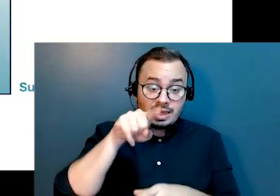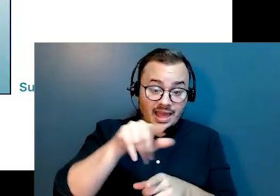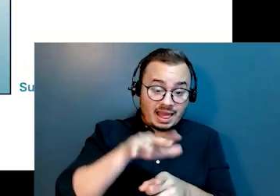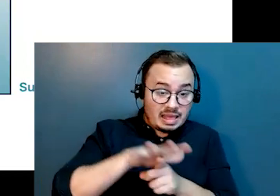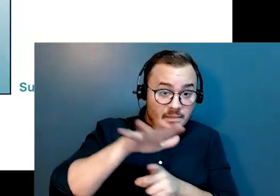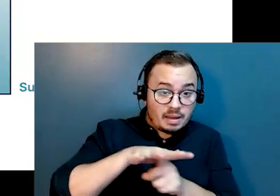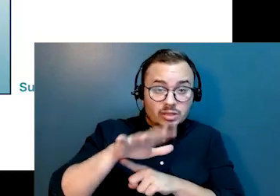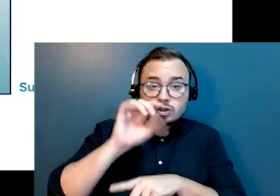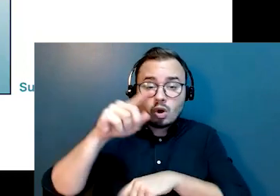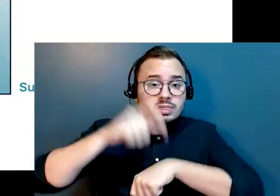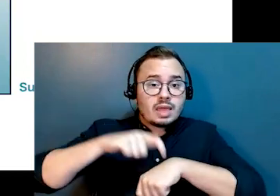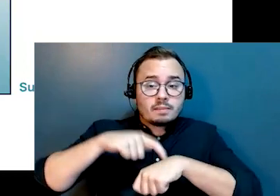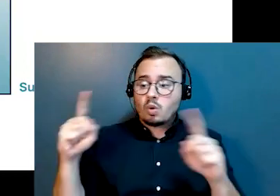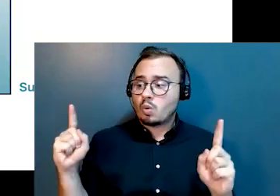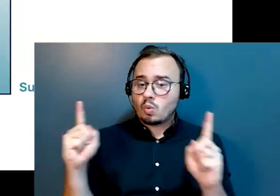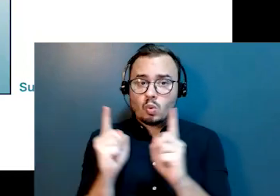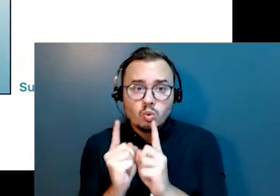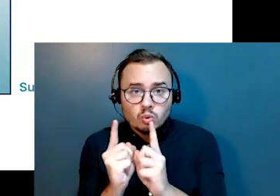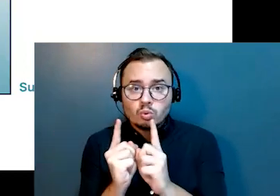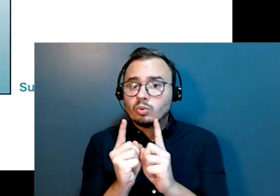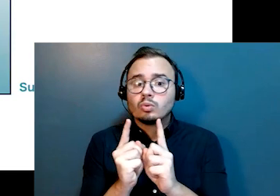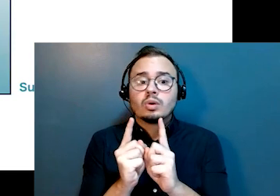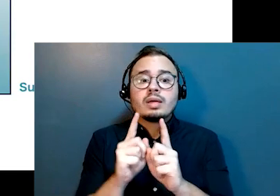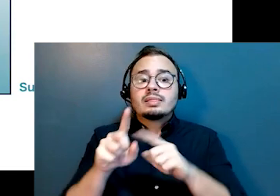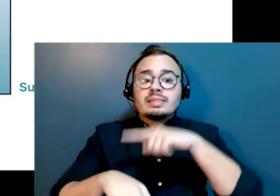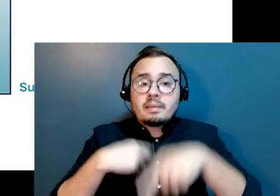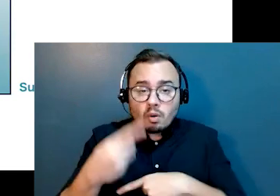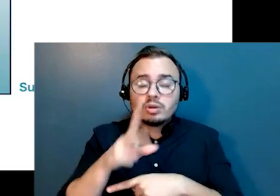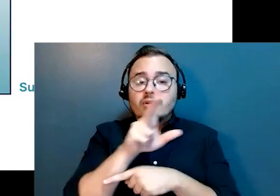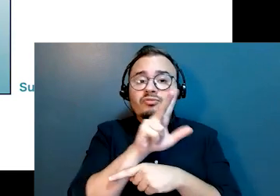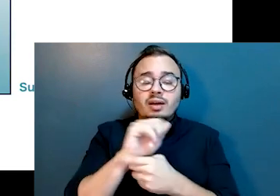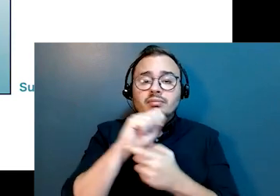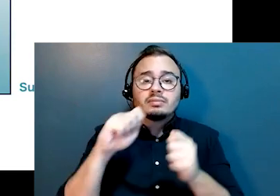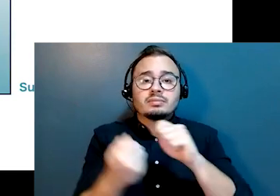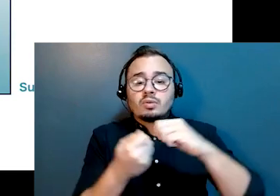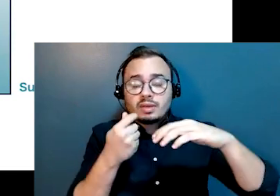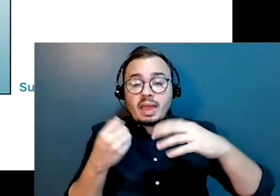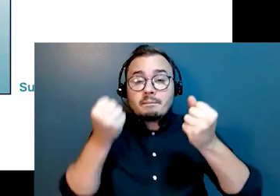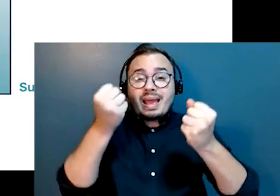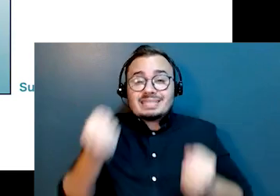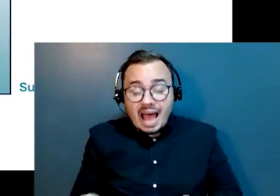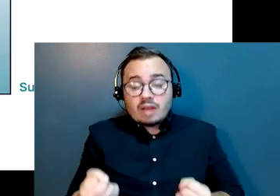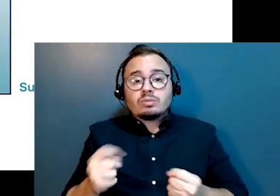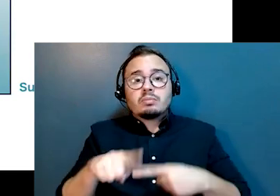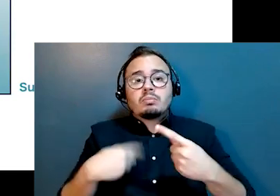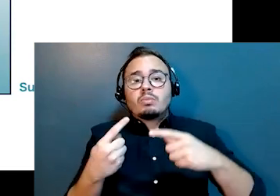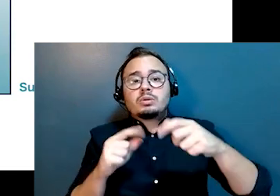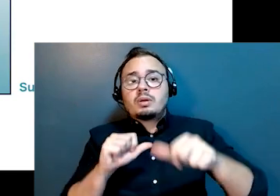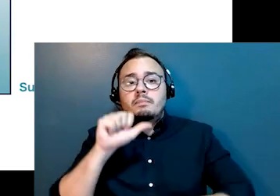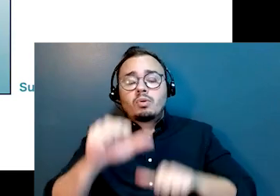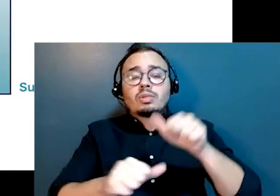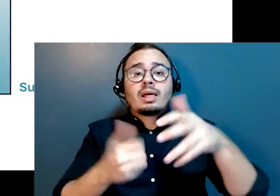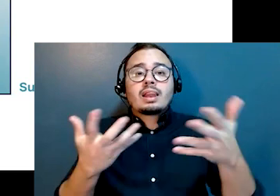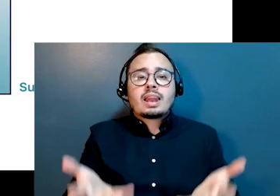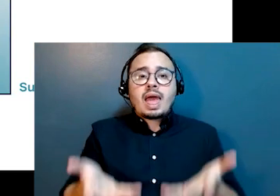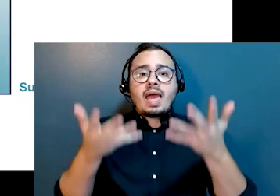temporário, depois vai ter uma subcarga no back-end, porque a demanda vai abaixar, mas a pessoa trabalhando vai continuar ali no projeto. E isso